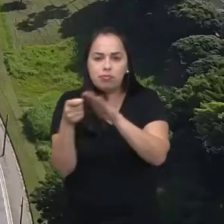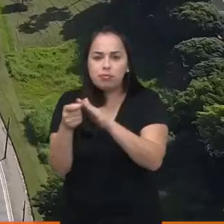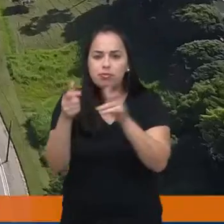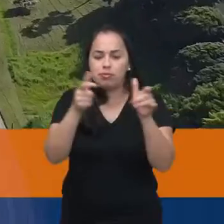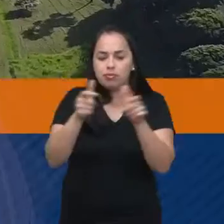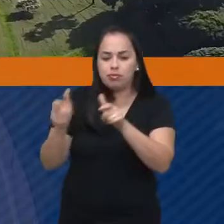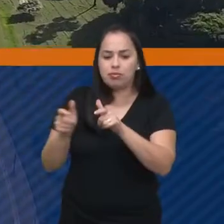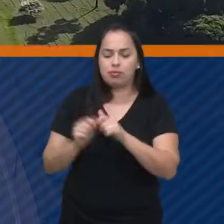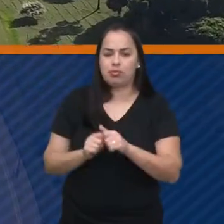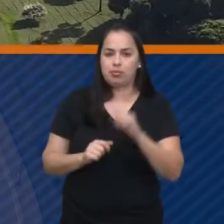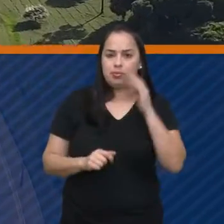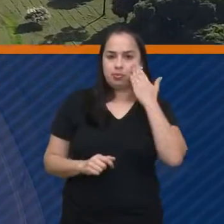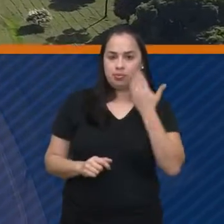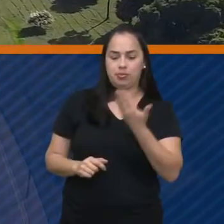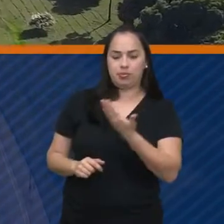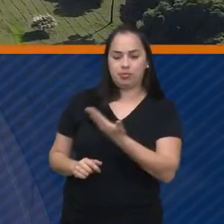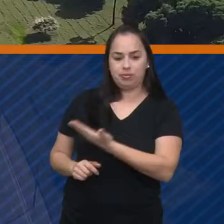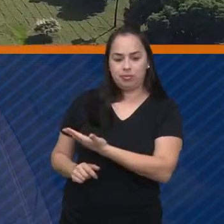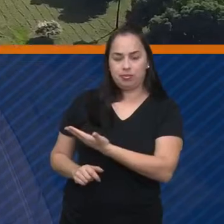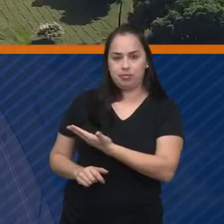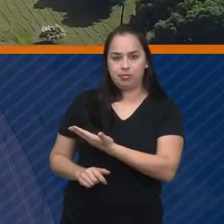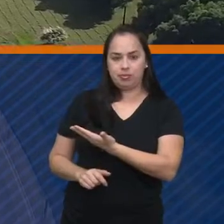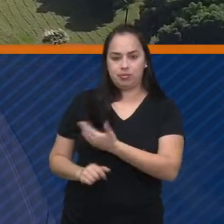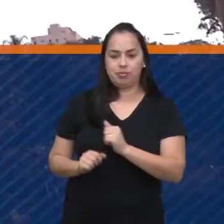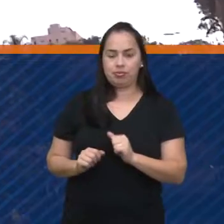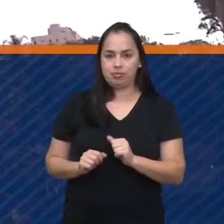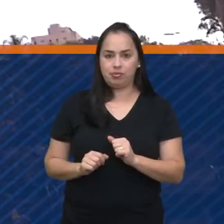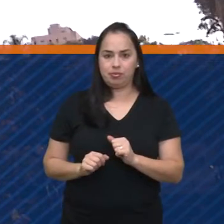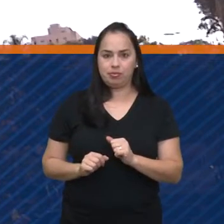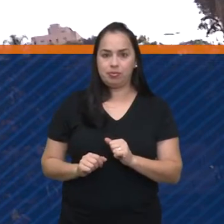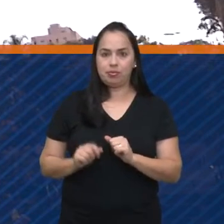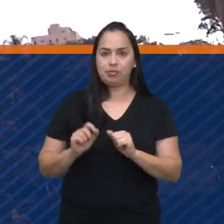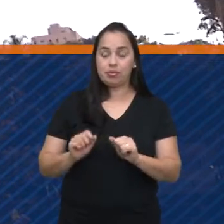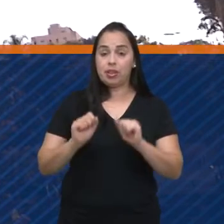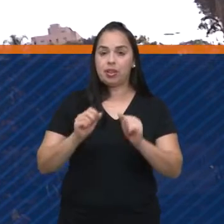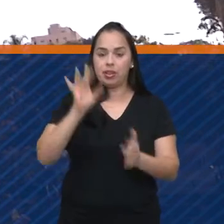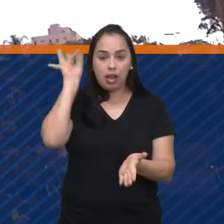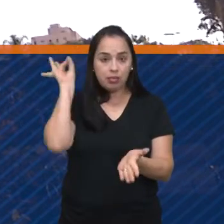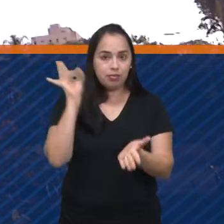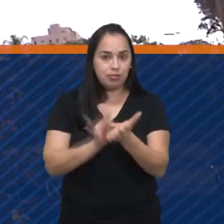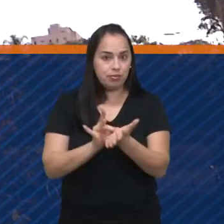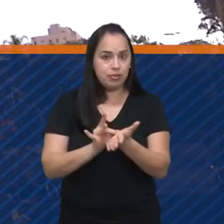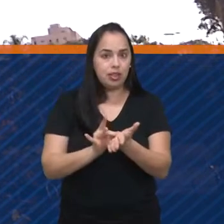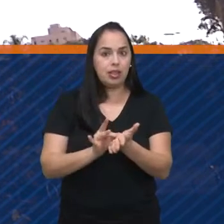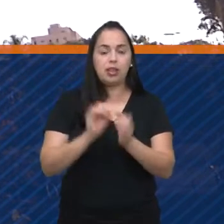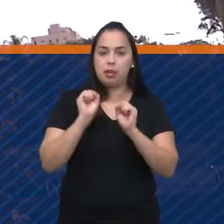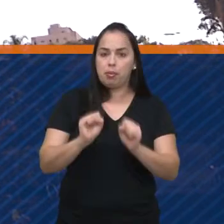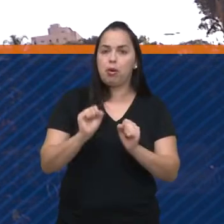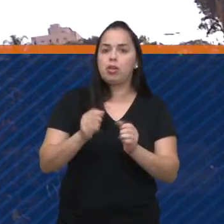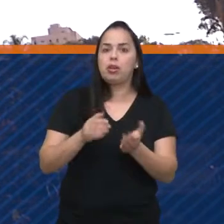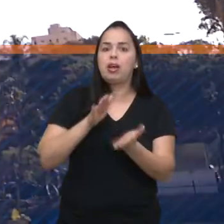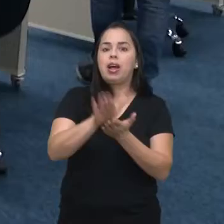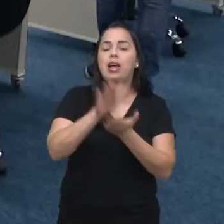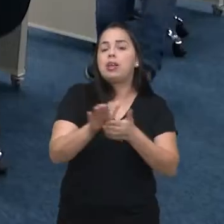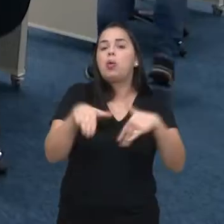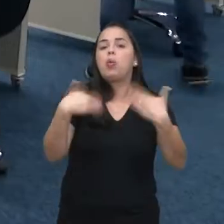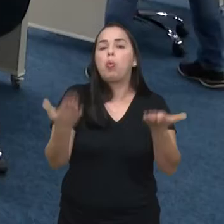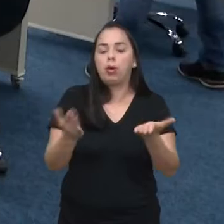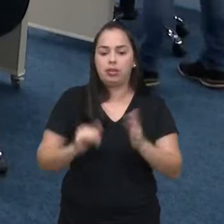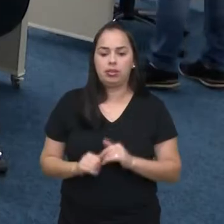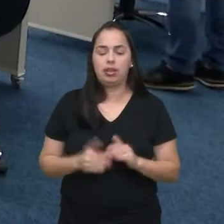investimentos que poderão compor a lua a lei orçamentária anual que fixa e oficializa o valor do orçamento da cidade